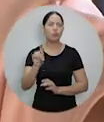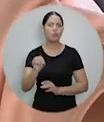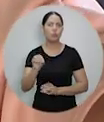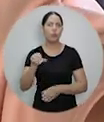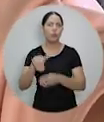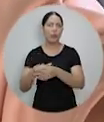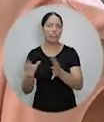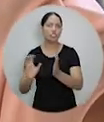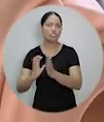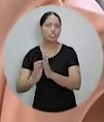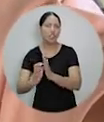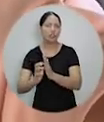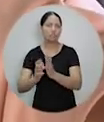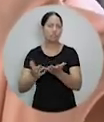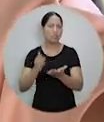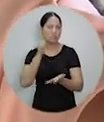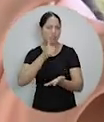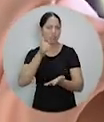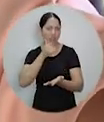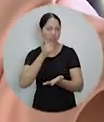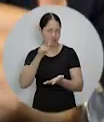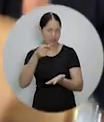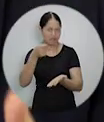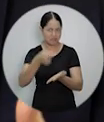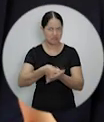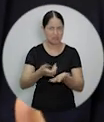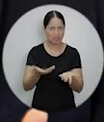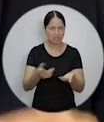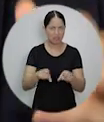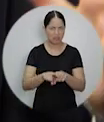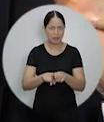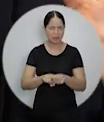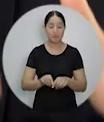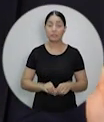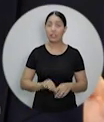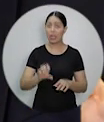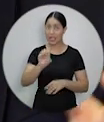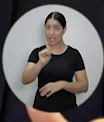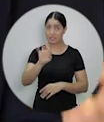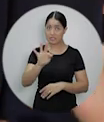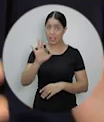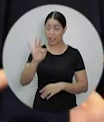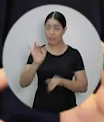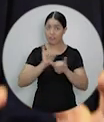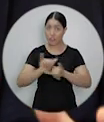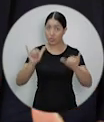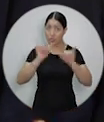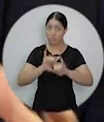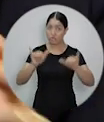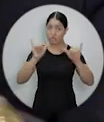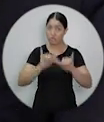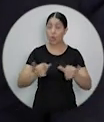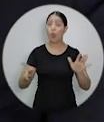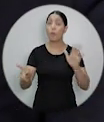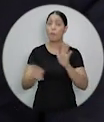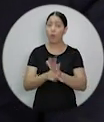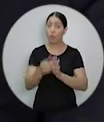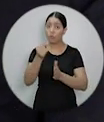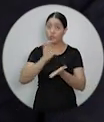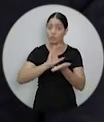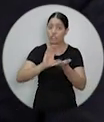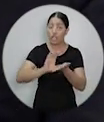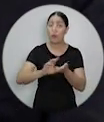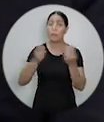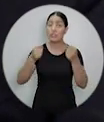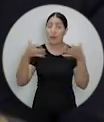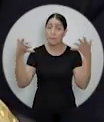as candidatas mulheres também foi estipulada? O Supremo disse, o fundo partidário deve ser utilizado para fomentar a participação das